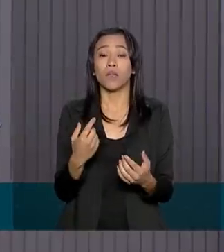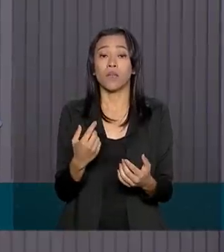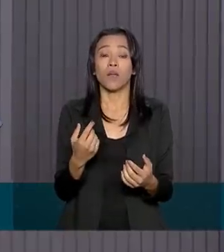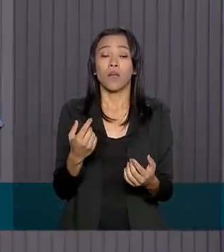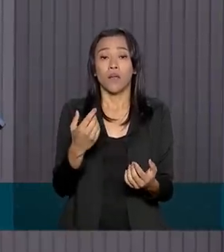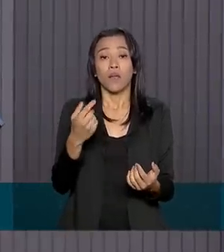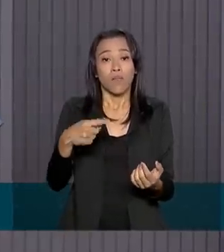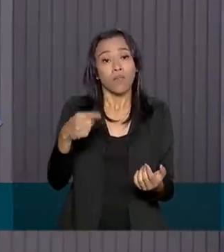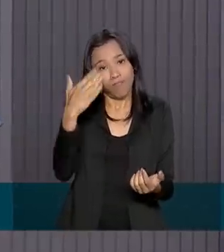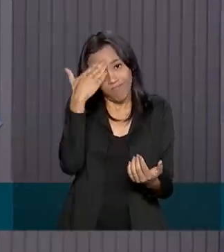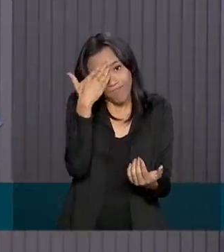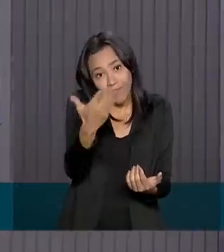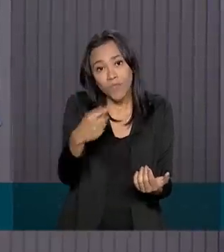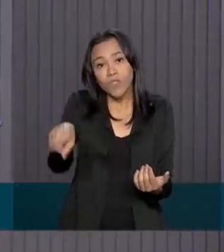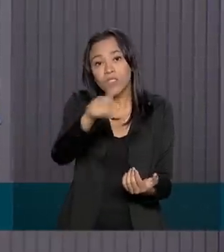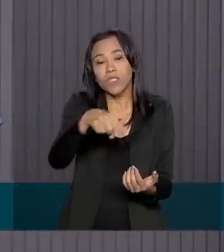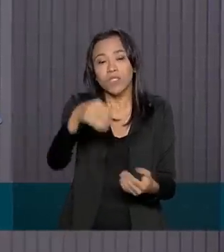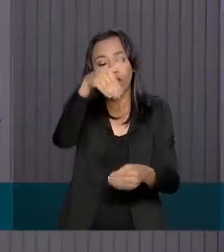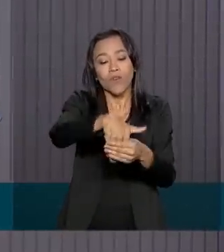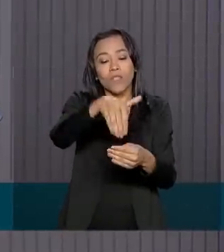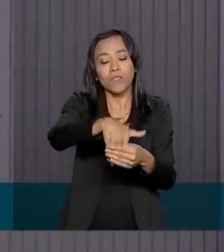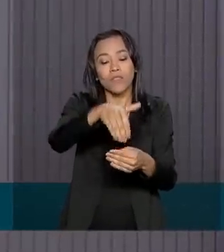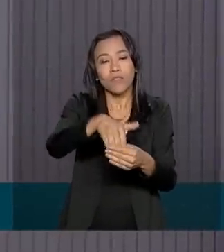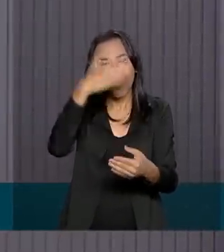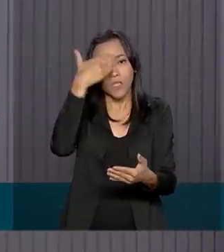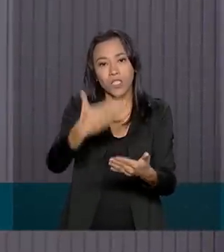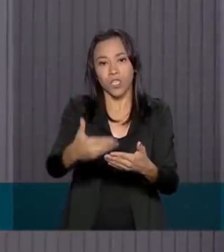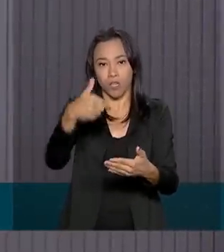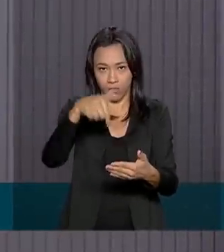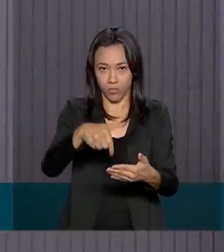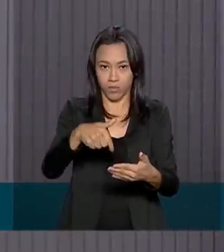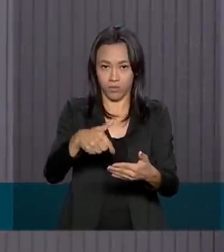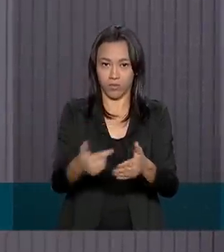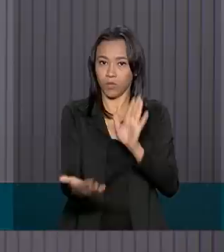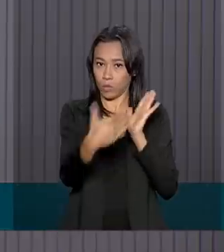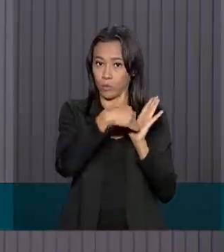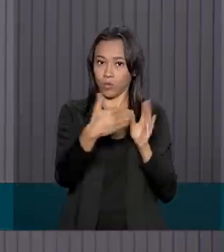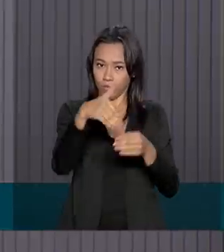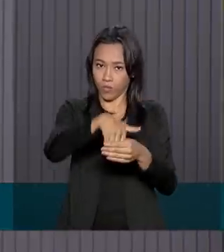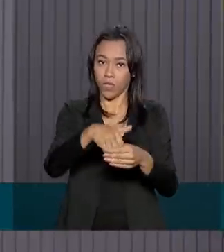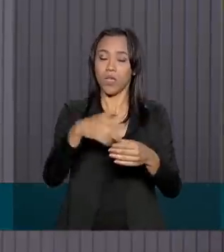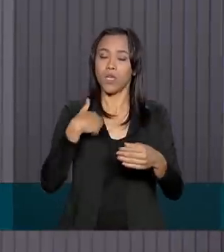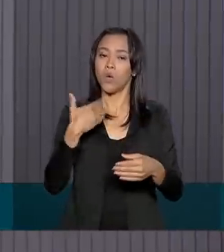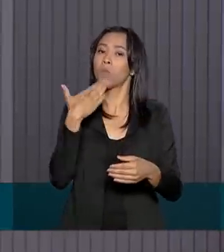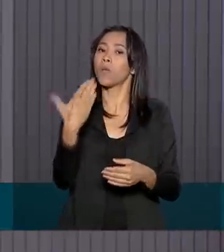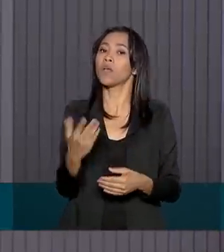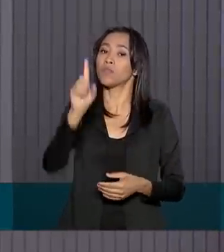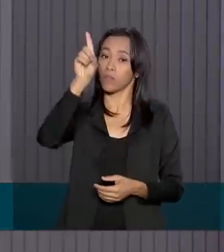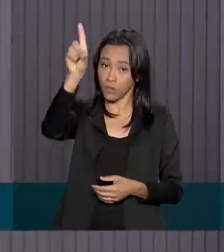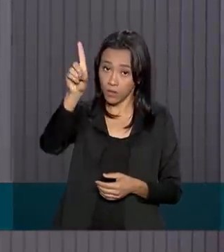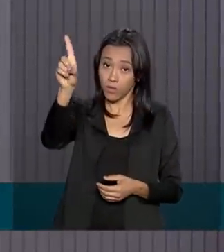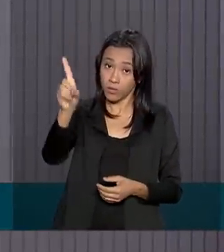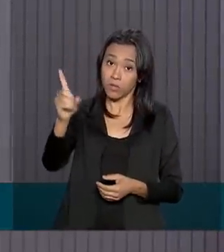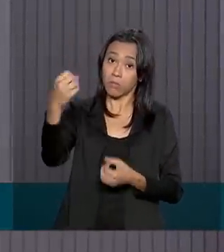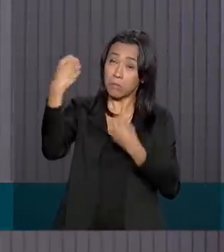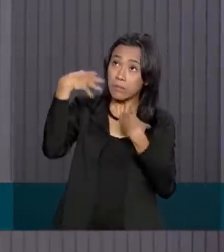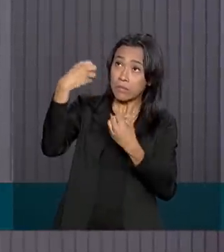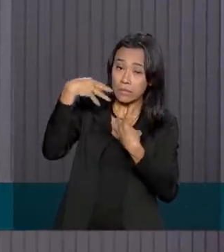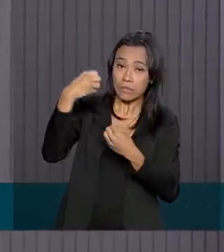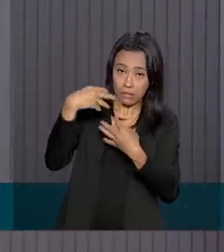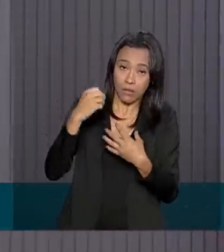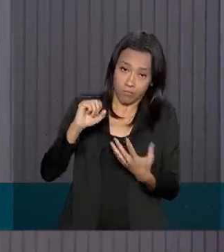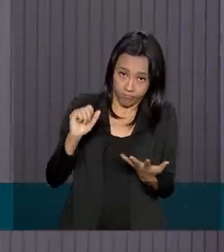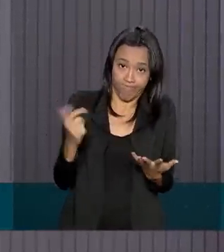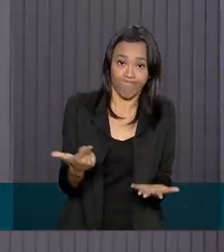o voto nas últimas eleições. E eu só peço cada vez mais a Deus, além de me capacitar,